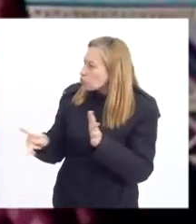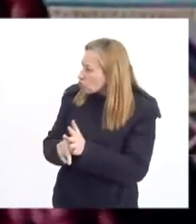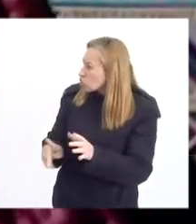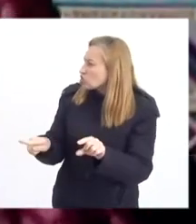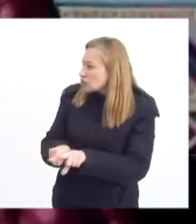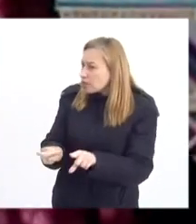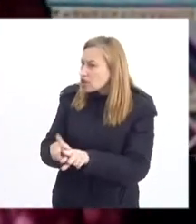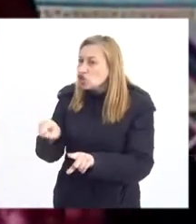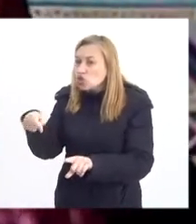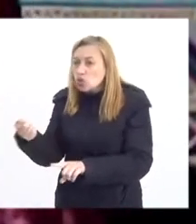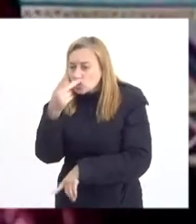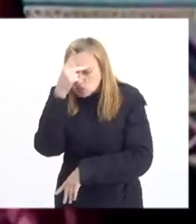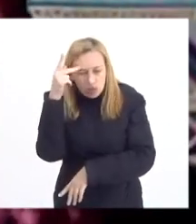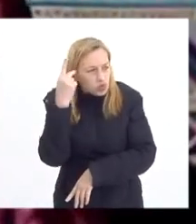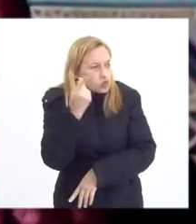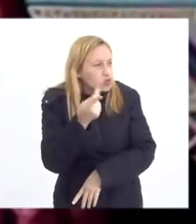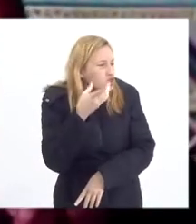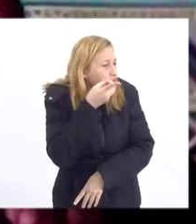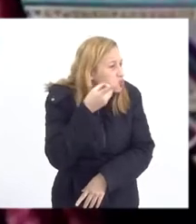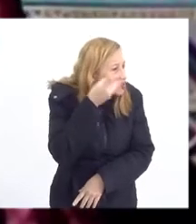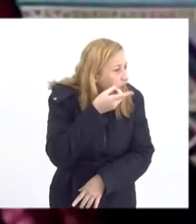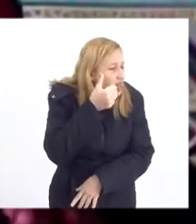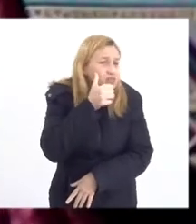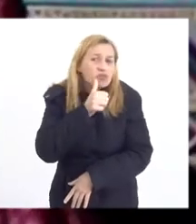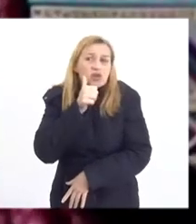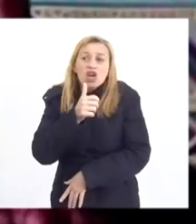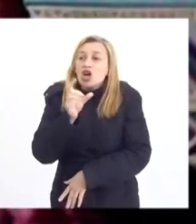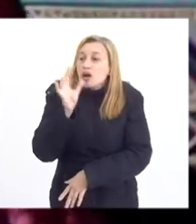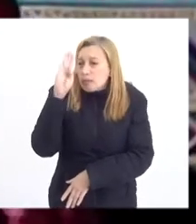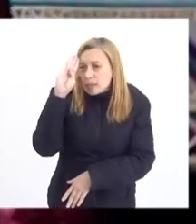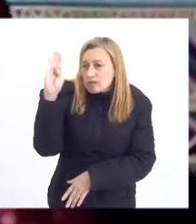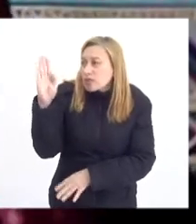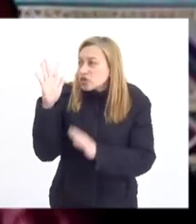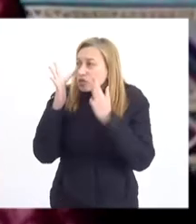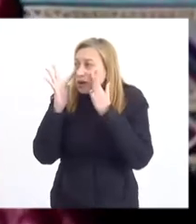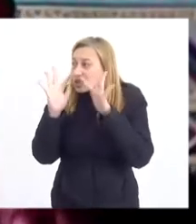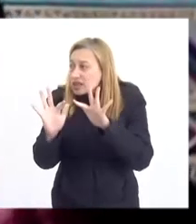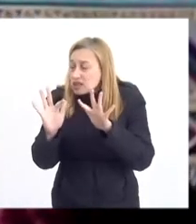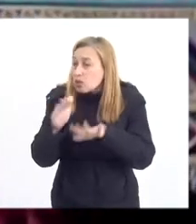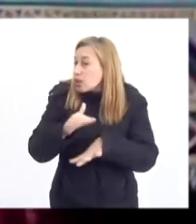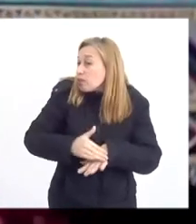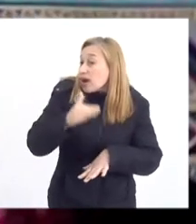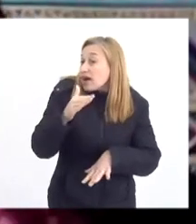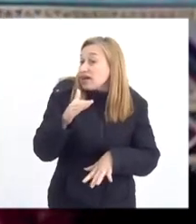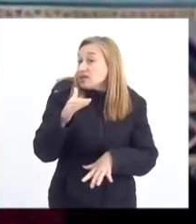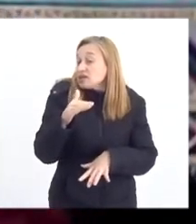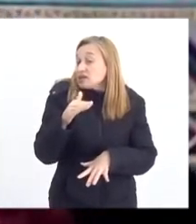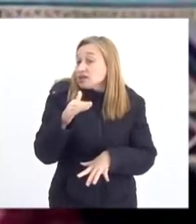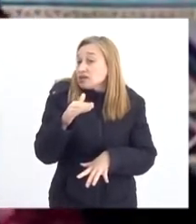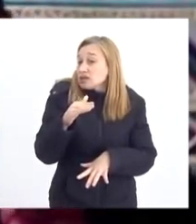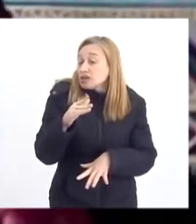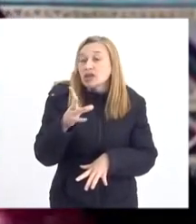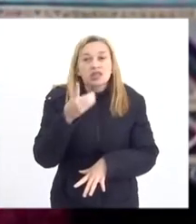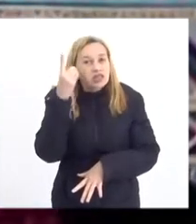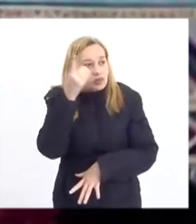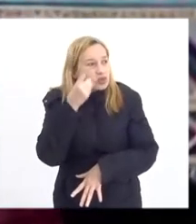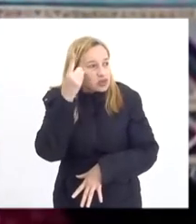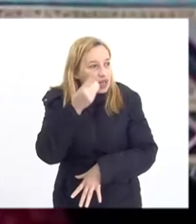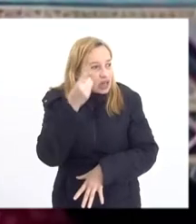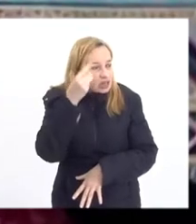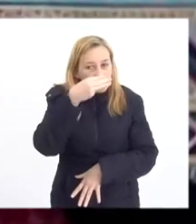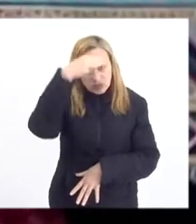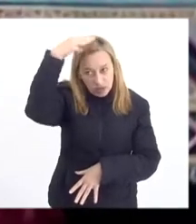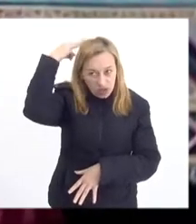outras, principalmente deputadas. Então, assim, chamar atenção e mais ainda, deputado Márcio Pacheco,